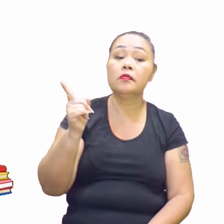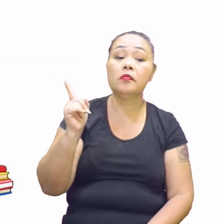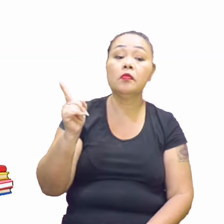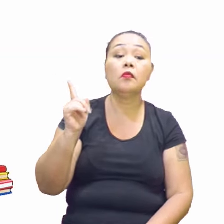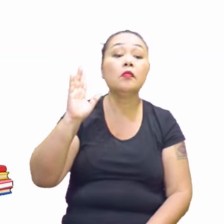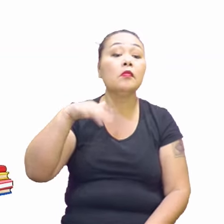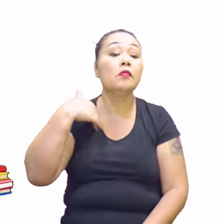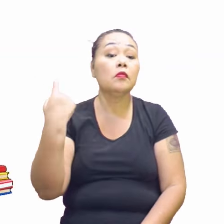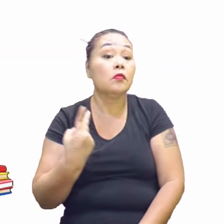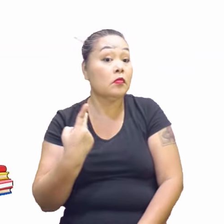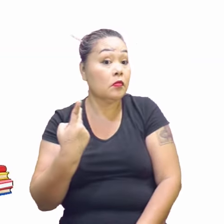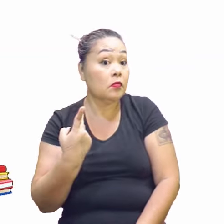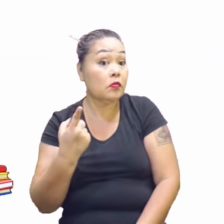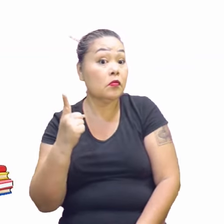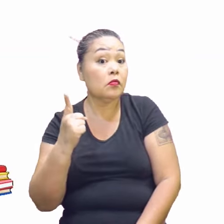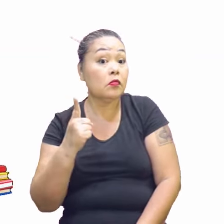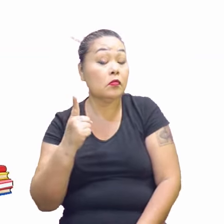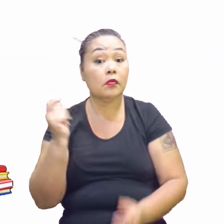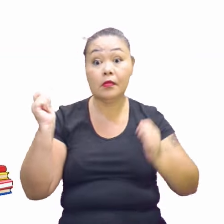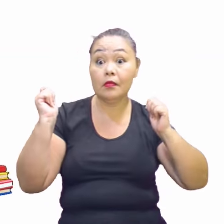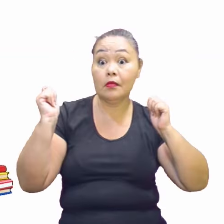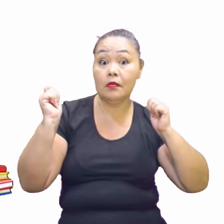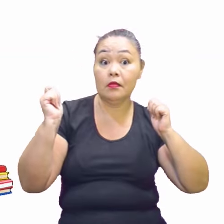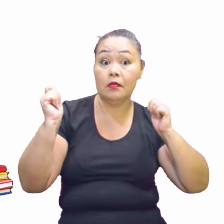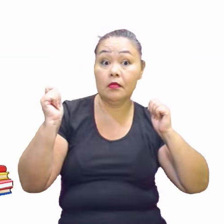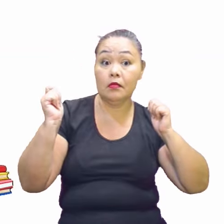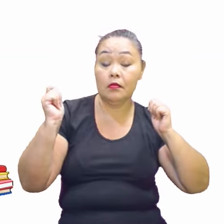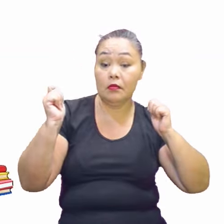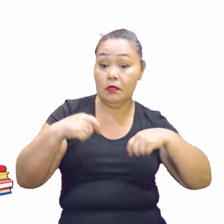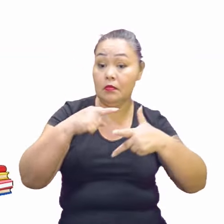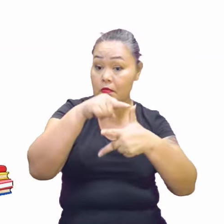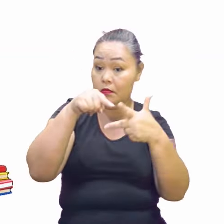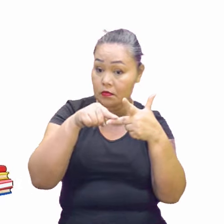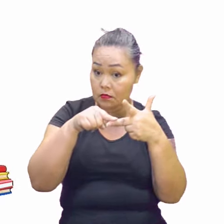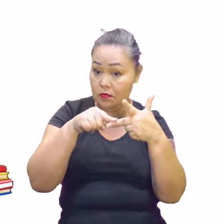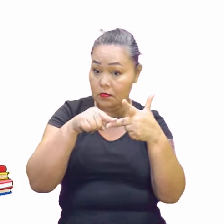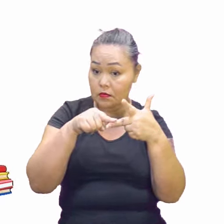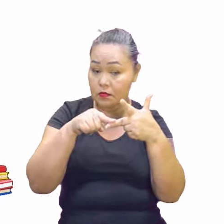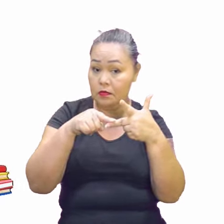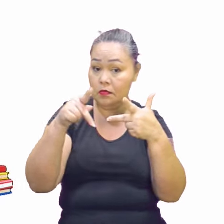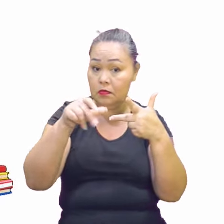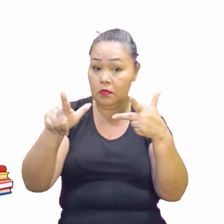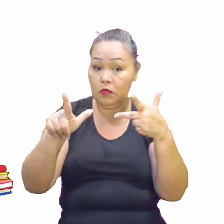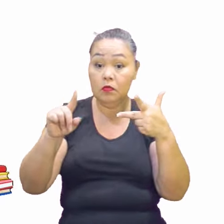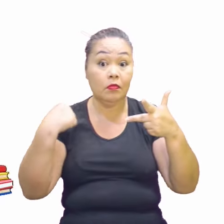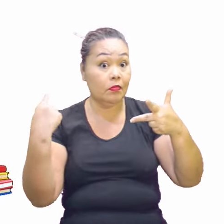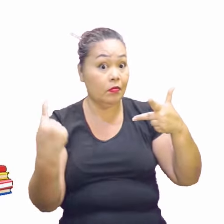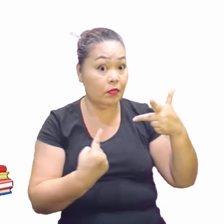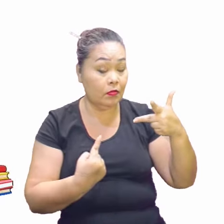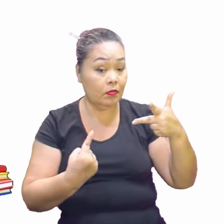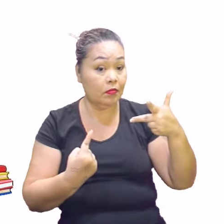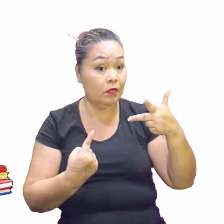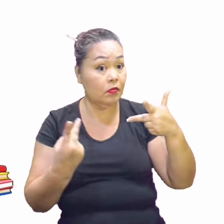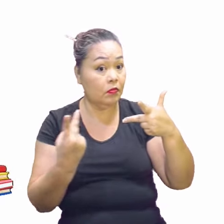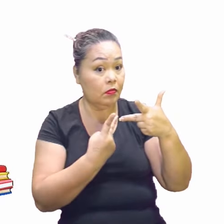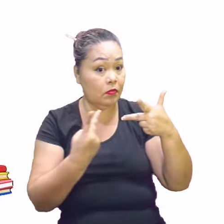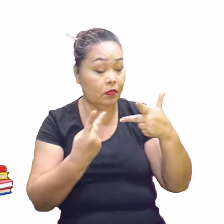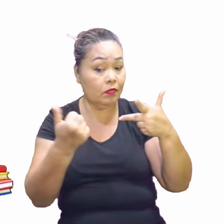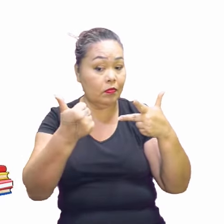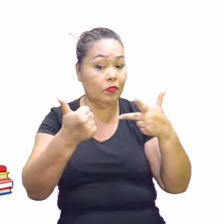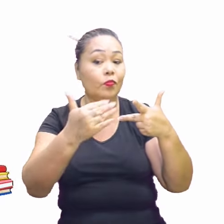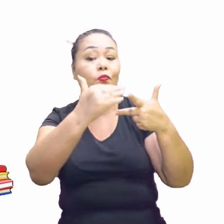aqui. Quais de nós são... Terceira pessoa do plural. Somos capazes. Ó, e